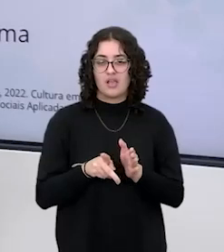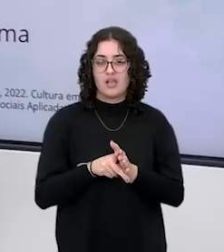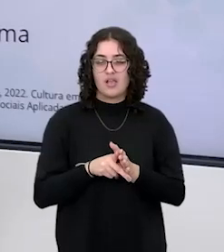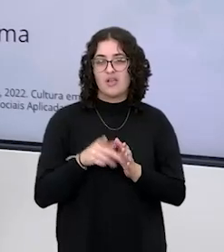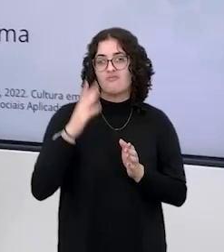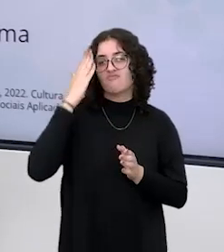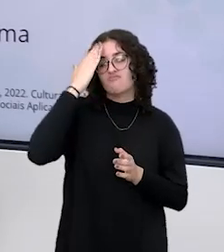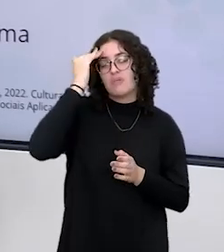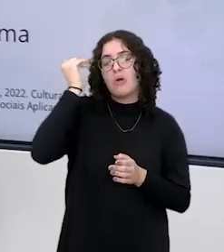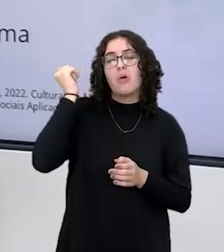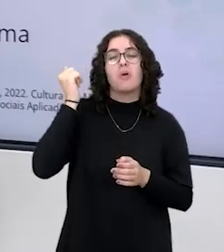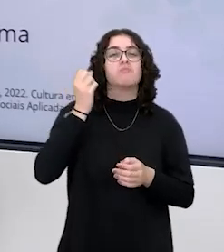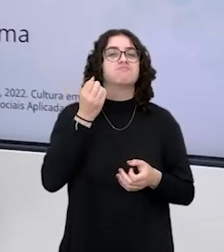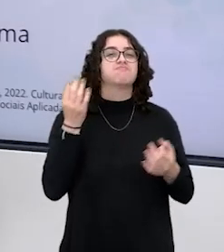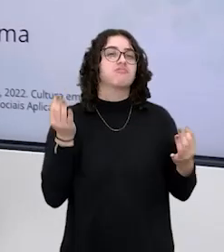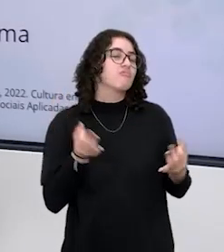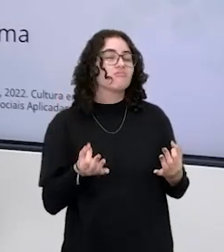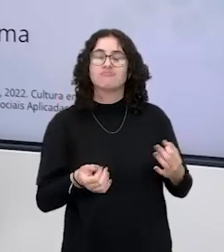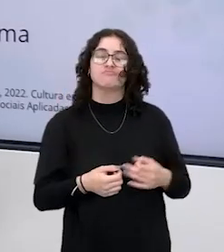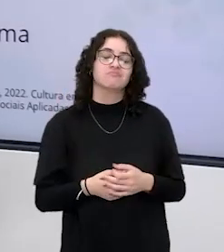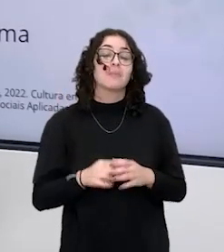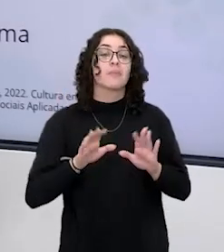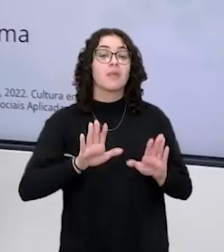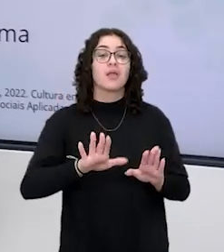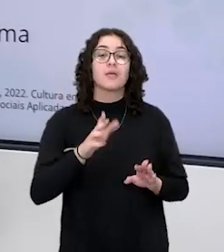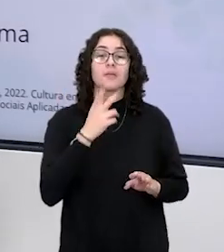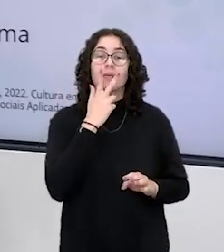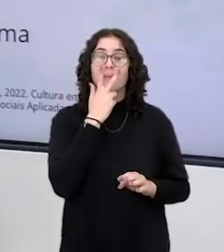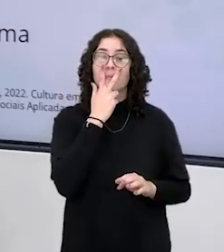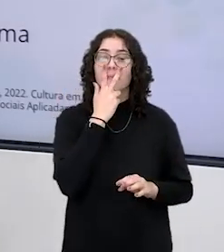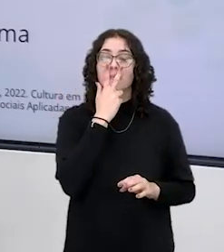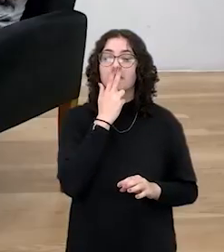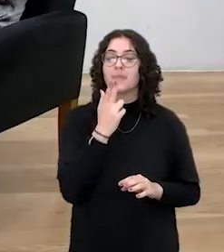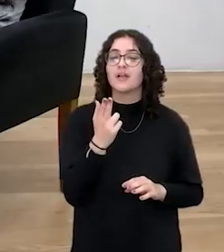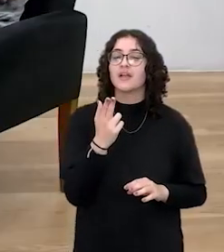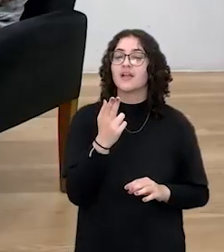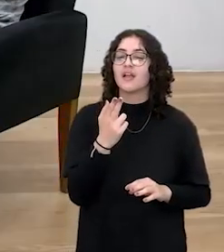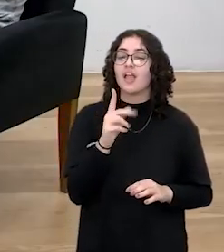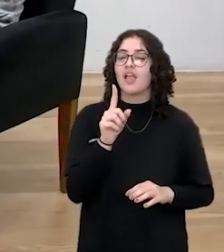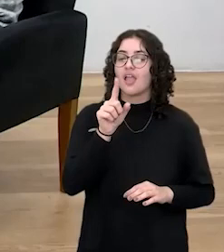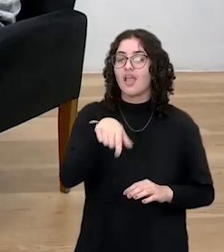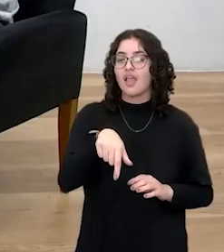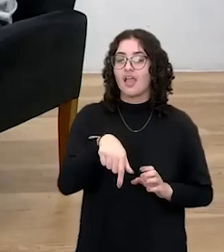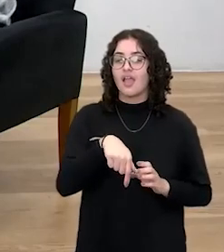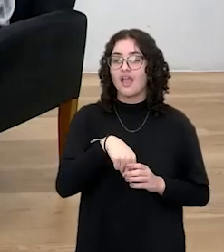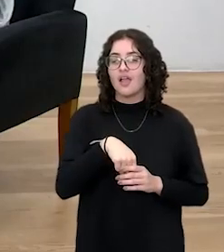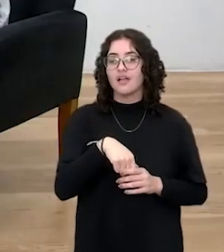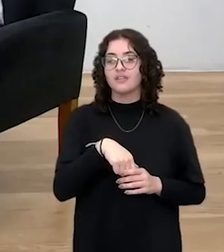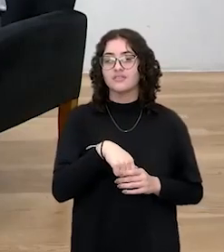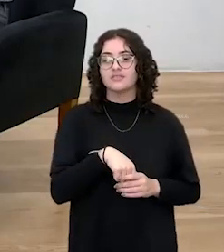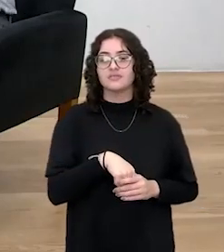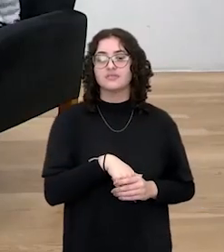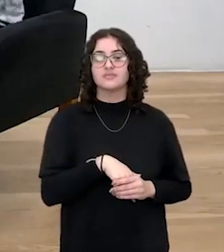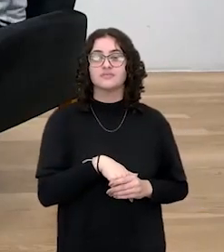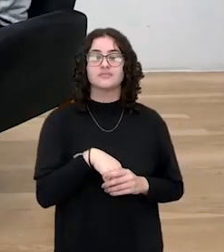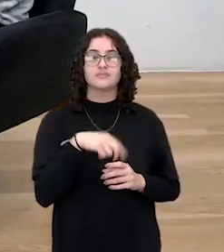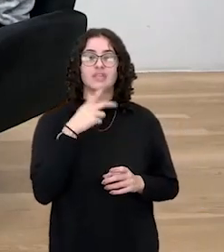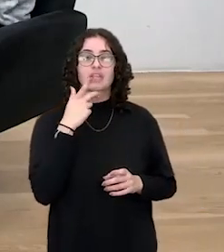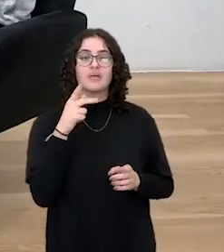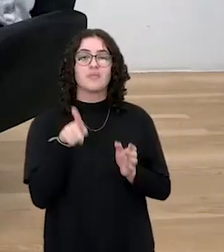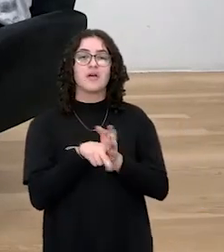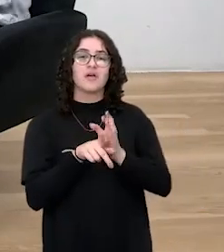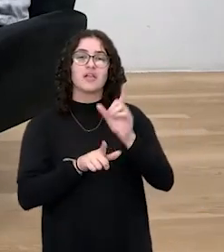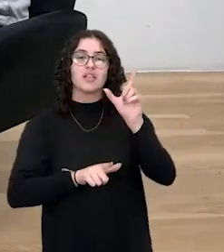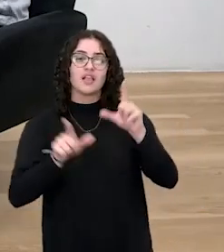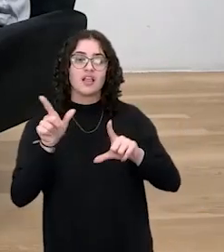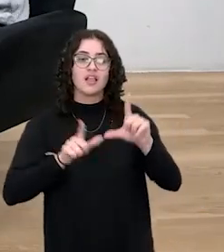talento nato, mas que parece meio biônico, parece formado, sabe assim, com aquela estrutura de televisão, de